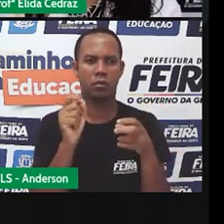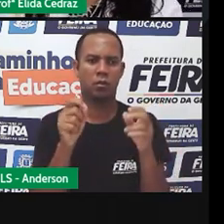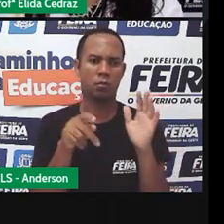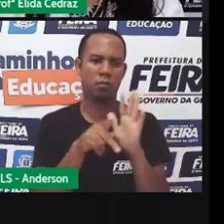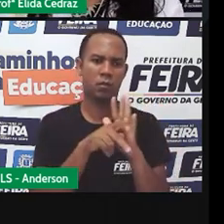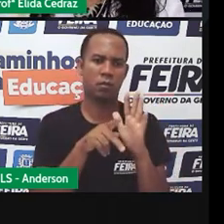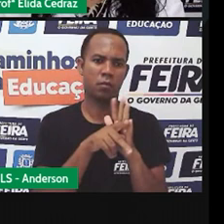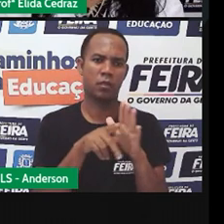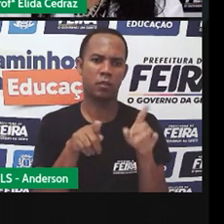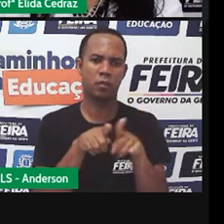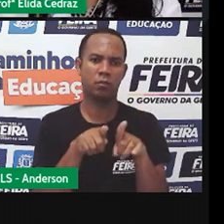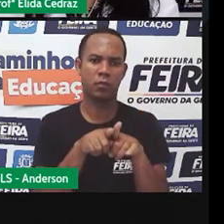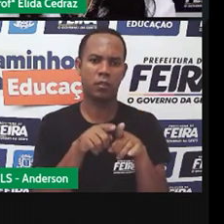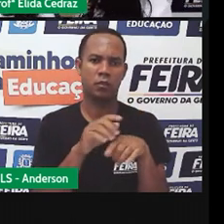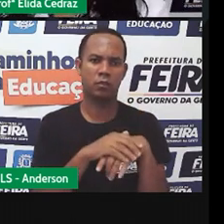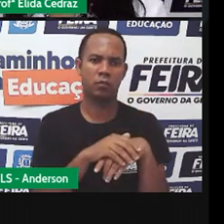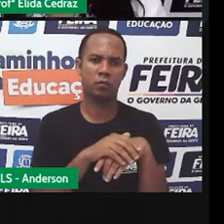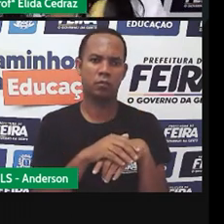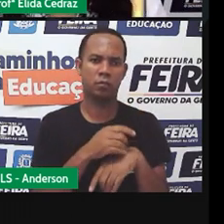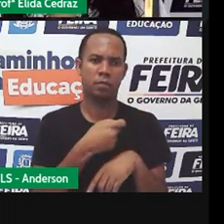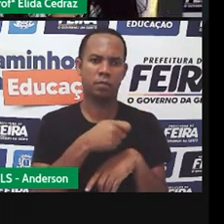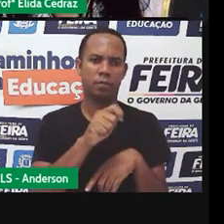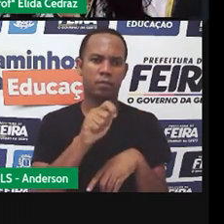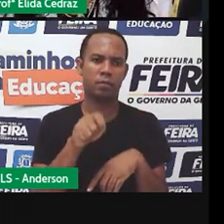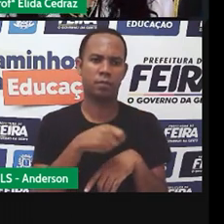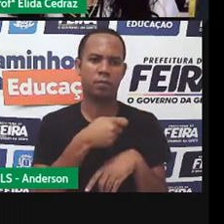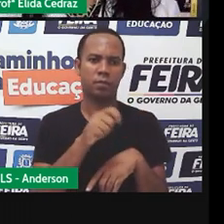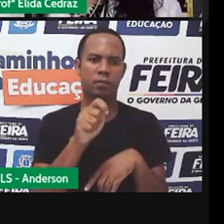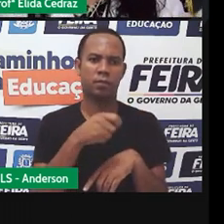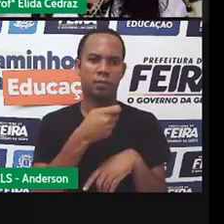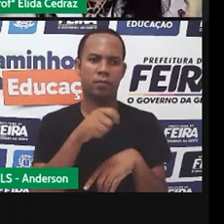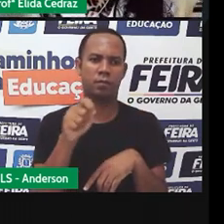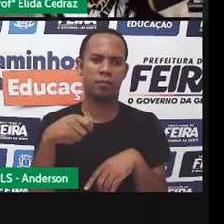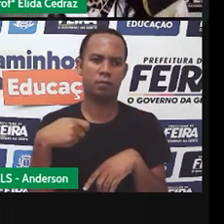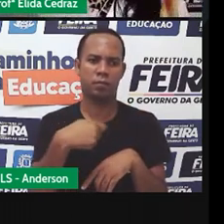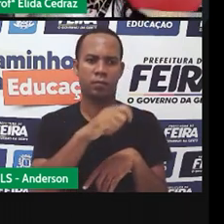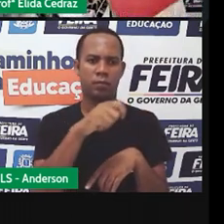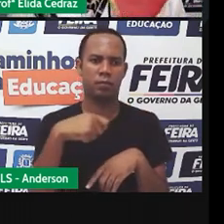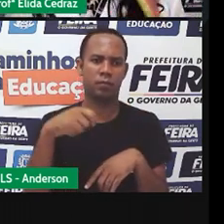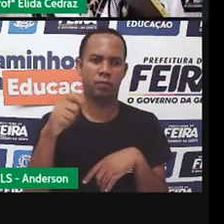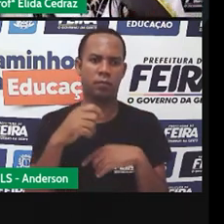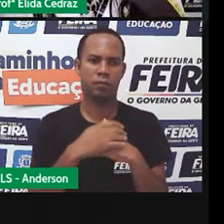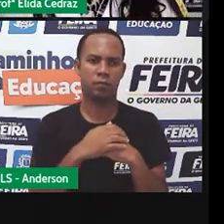propriedade. A raquete e o jornal.